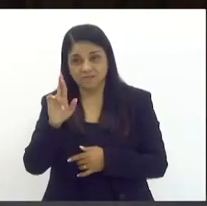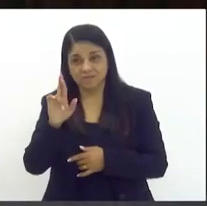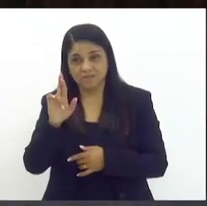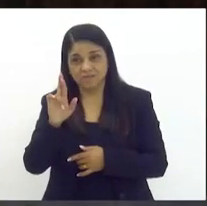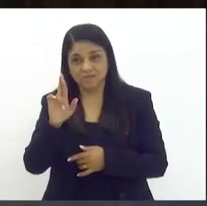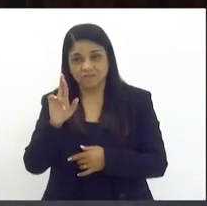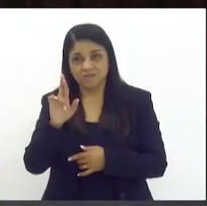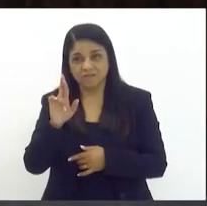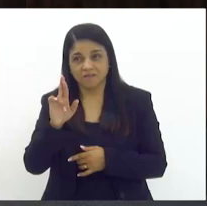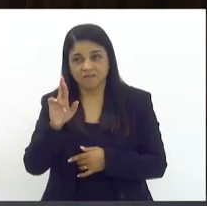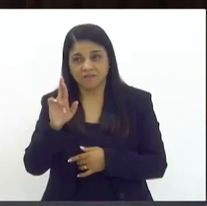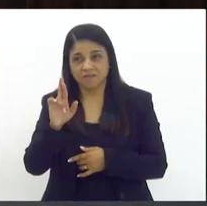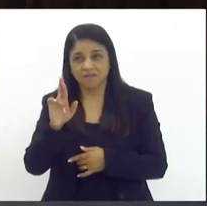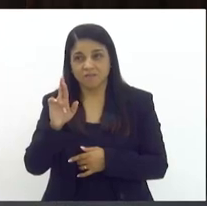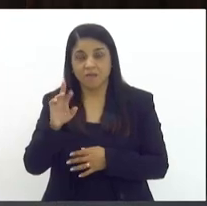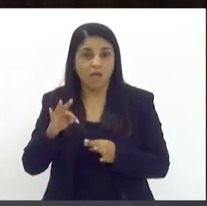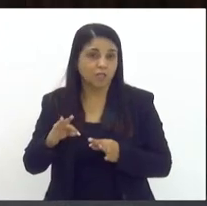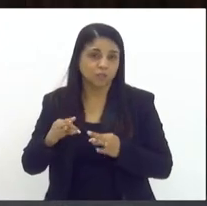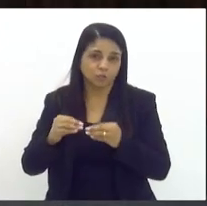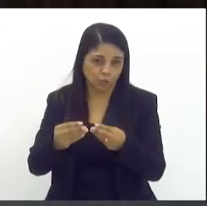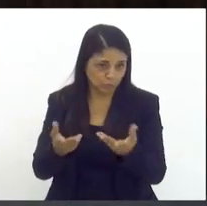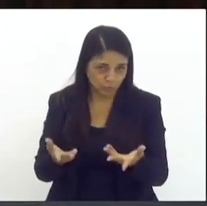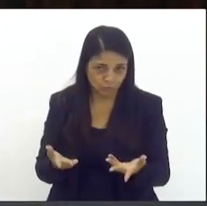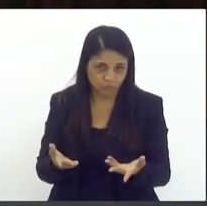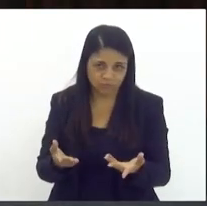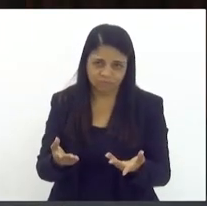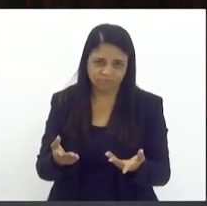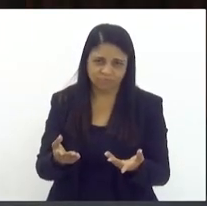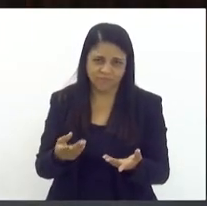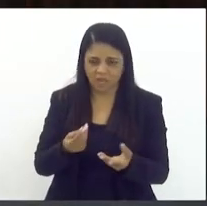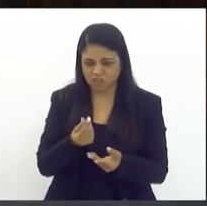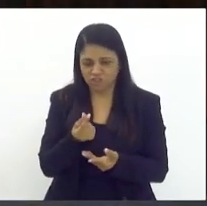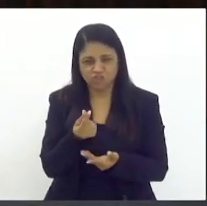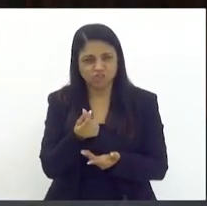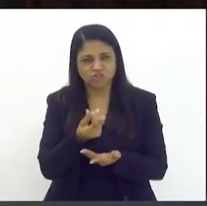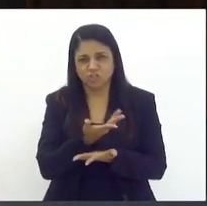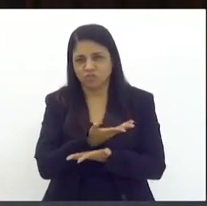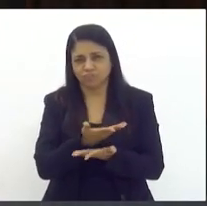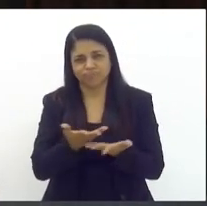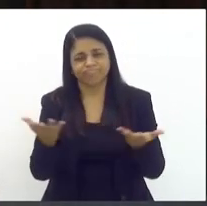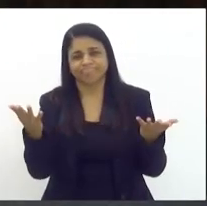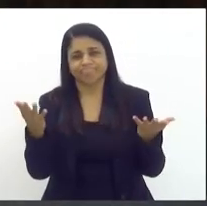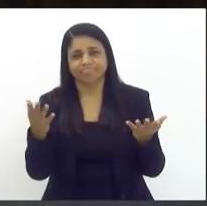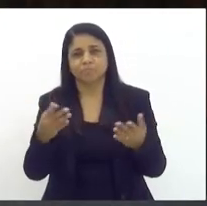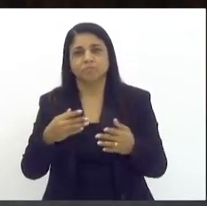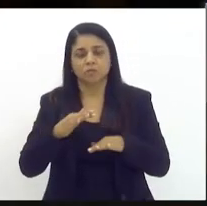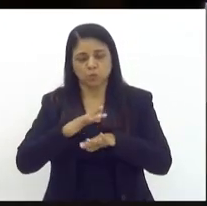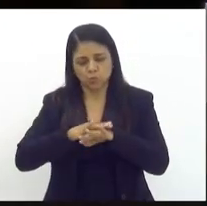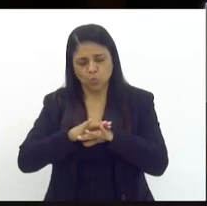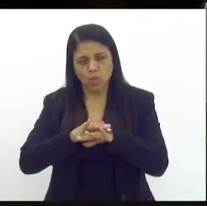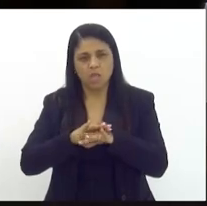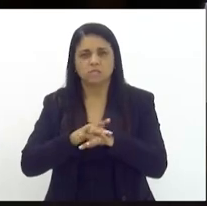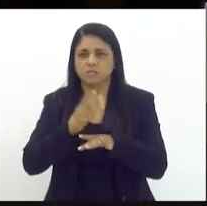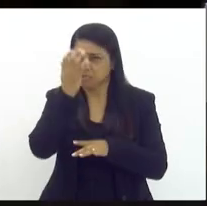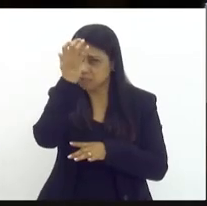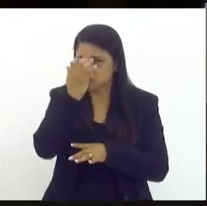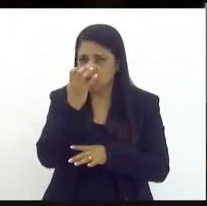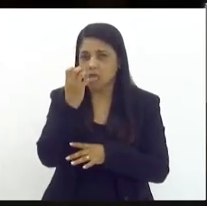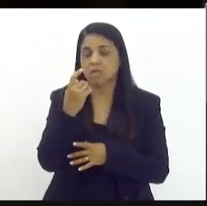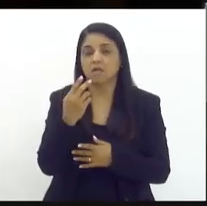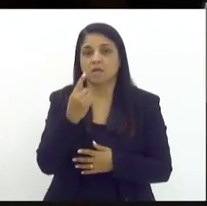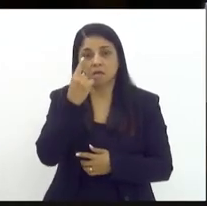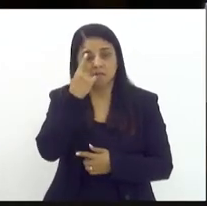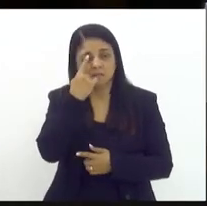ela falou que tinha que ser contido para todo mundo era uma fábula de dinheiro né porque hoje em dia uma moléstia grave ser cego de uma vista